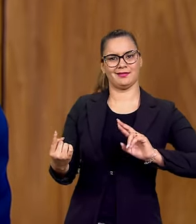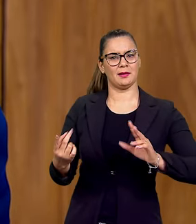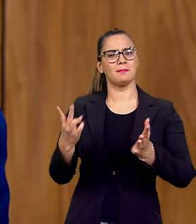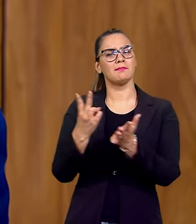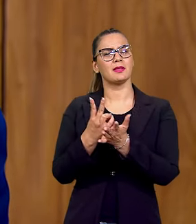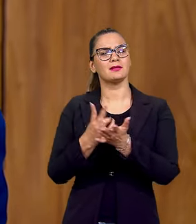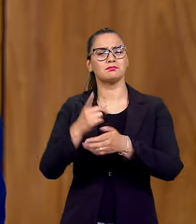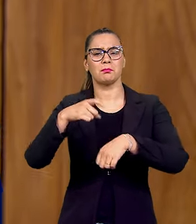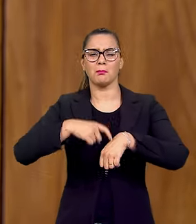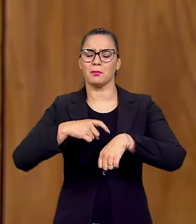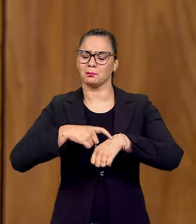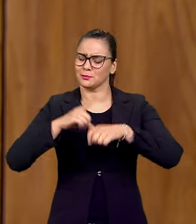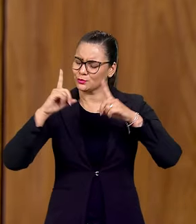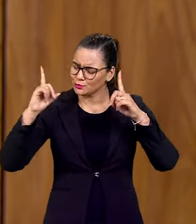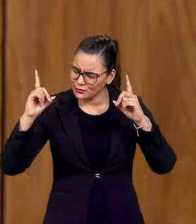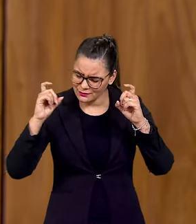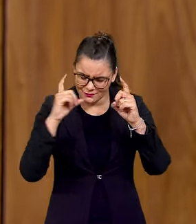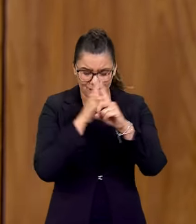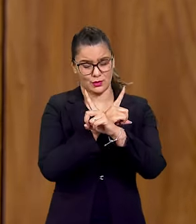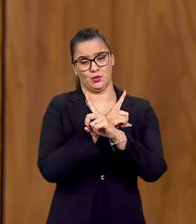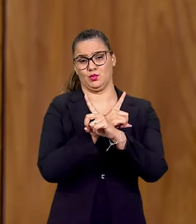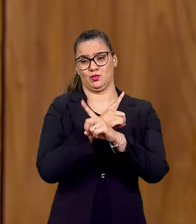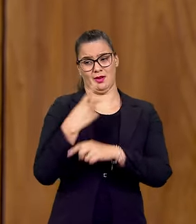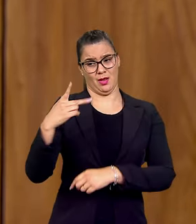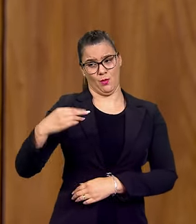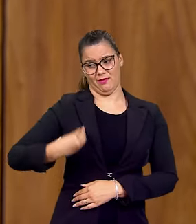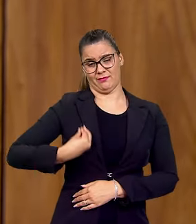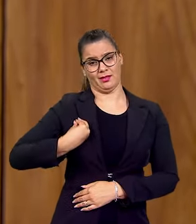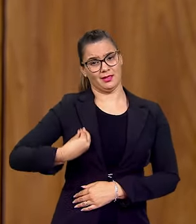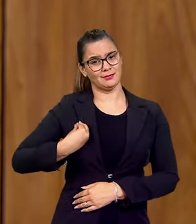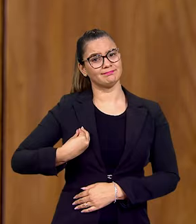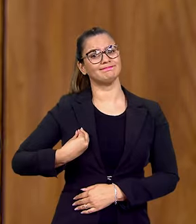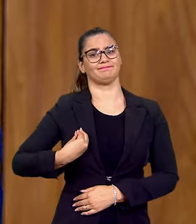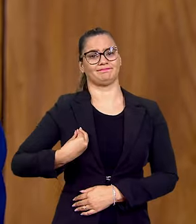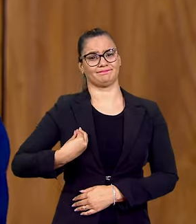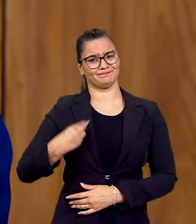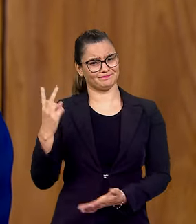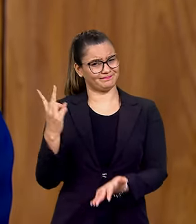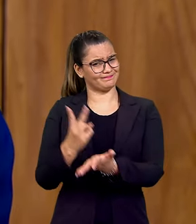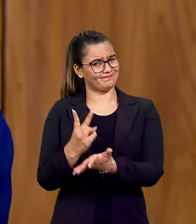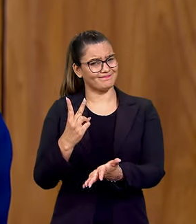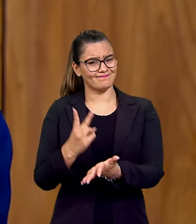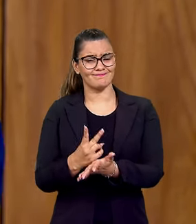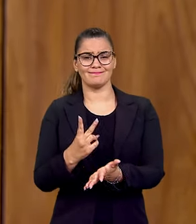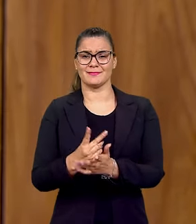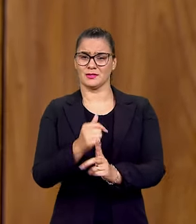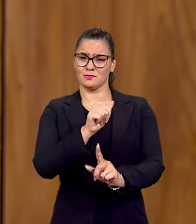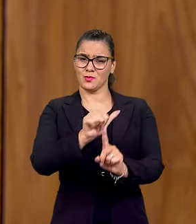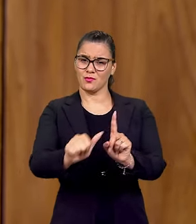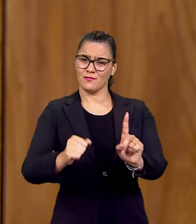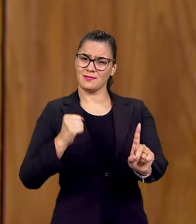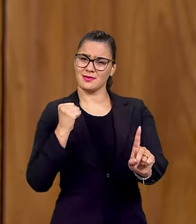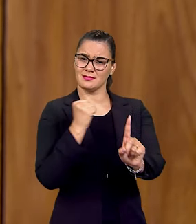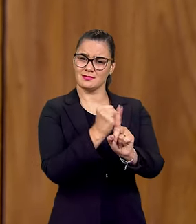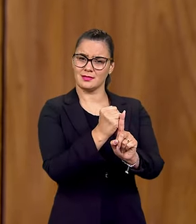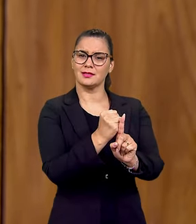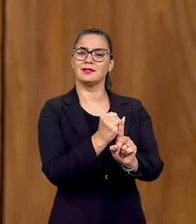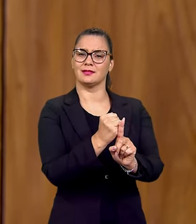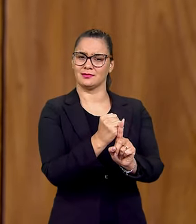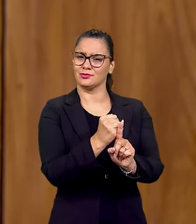sozinhas, mesmo nos momentos mais difíceis de suas vidas. Mesmo que o